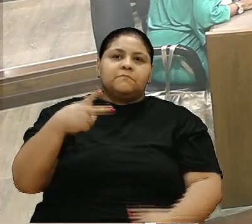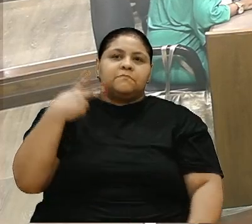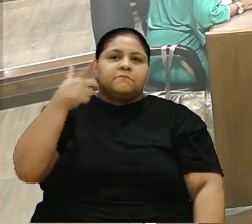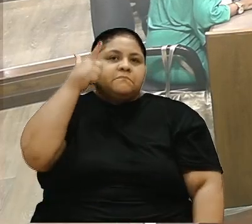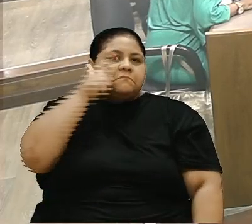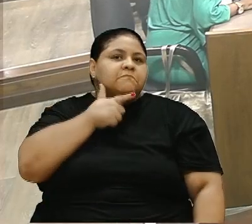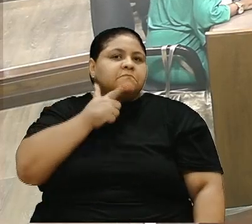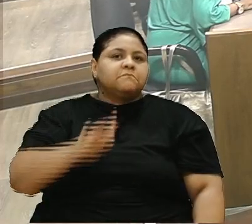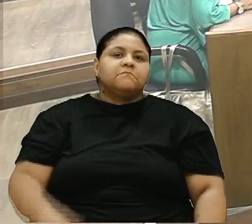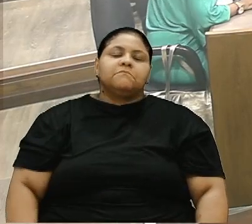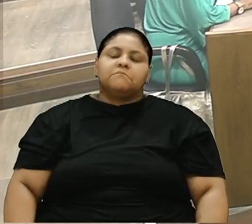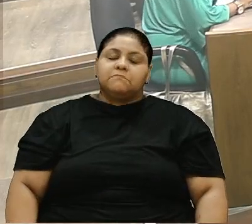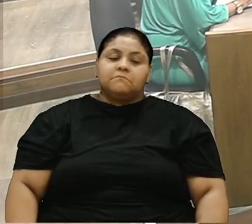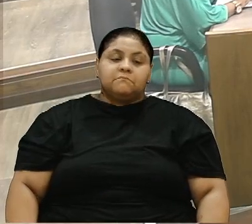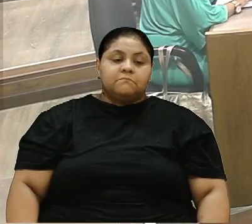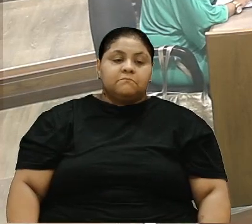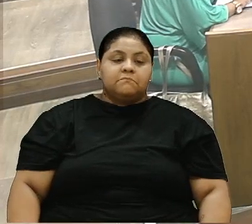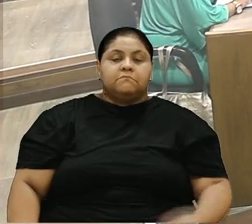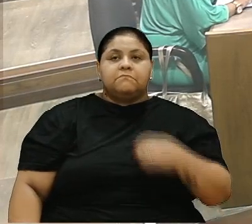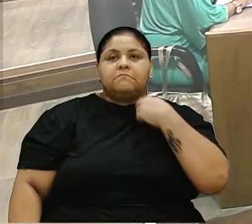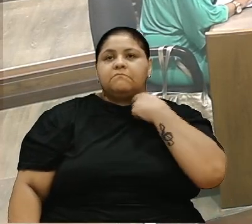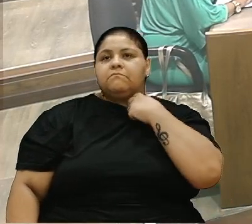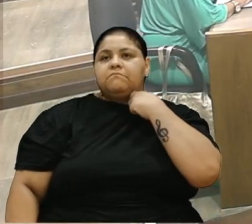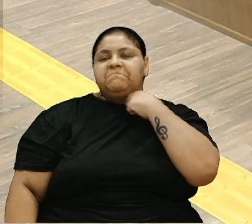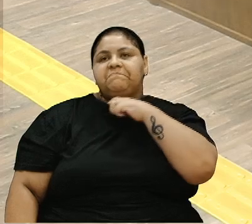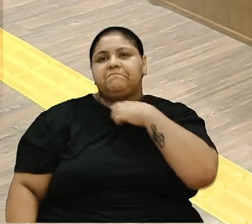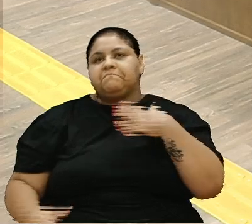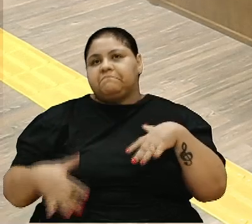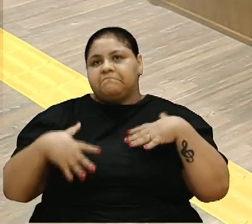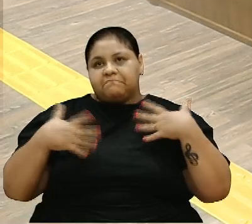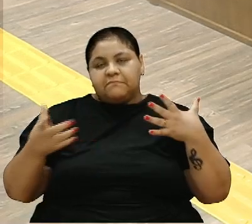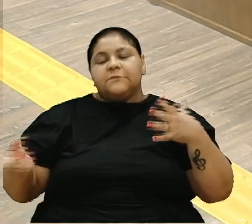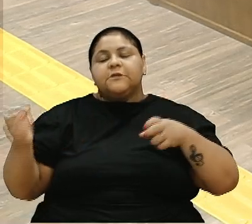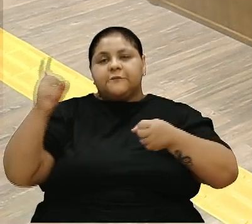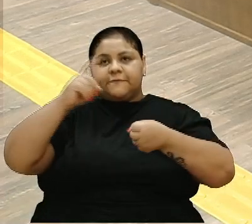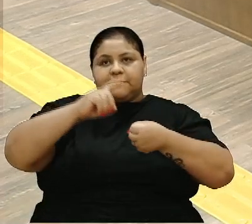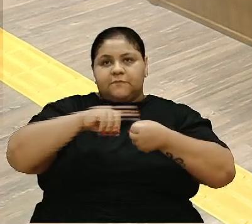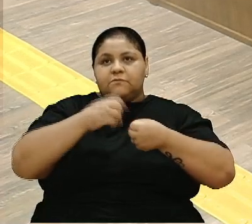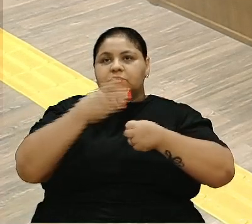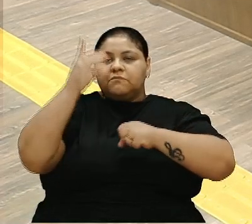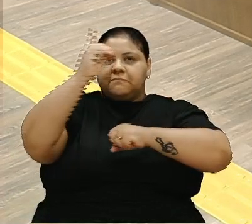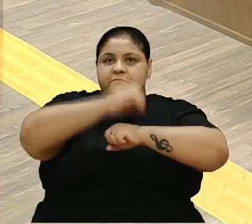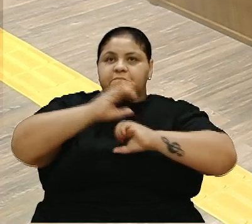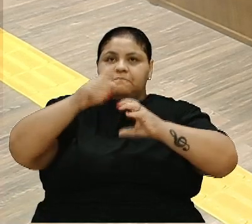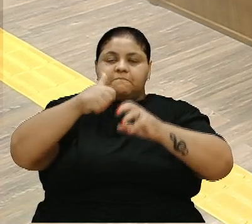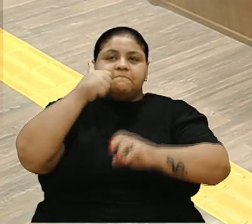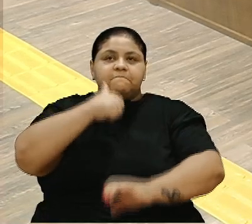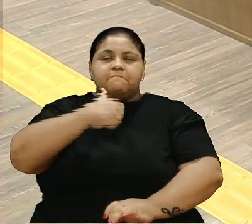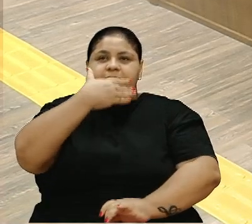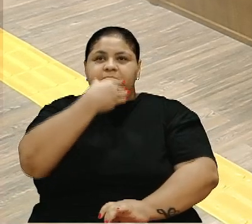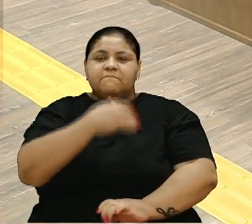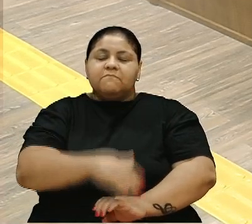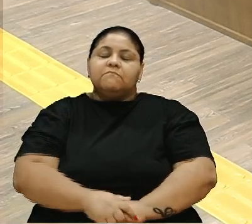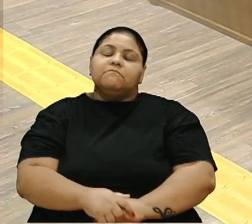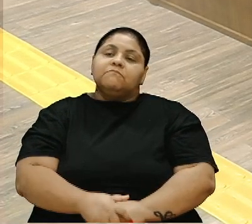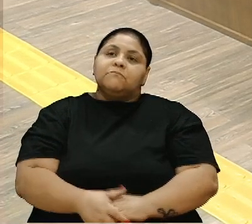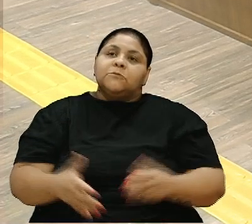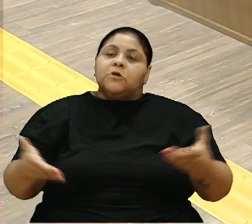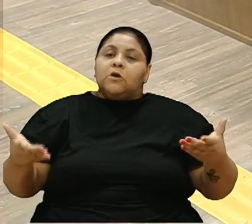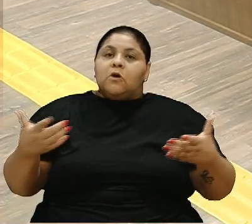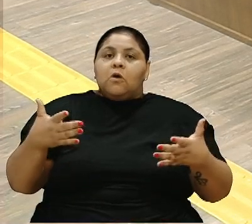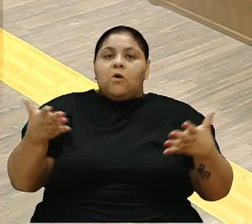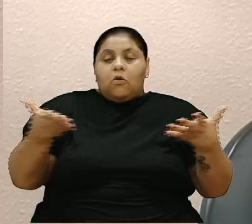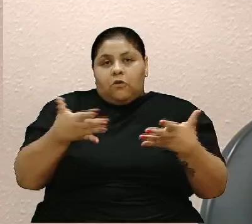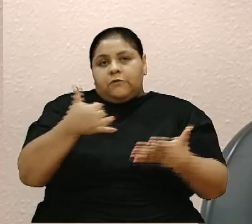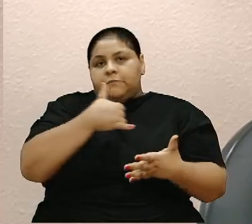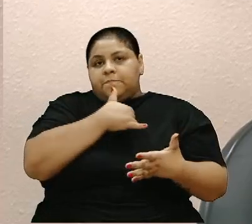Lucas Caniato. Obrigado, vereadora Andressa. Bom retornar aqui. Bom dia a todos e a todas. Eu faço um voto de